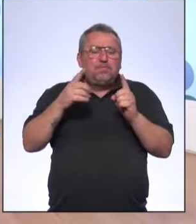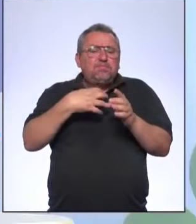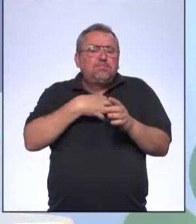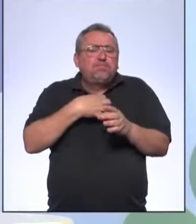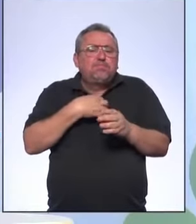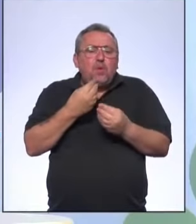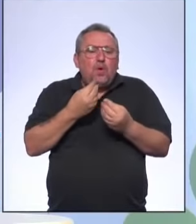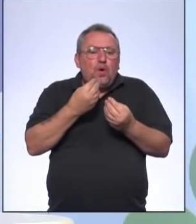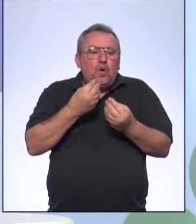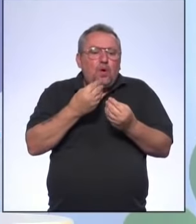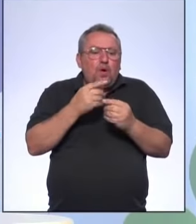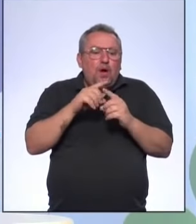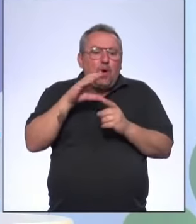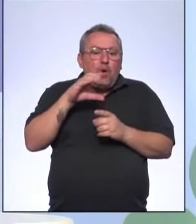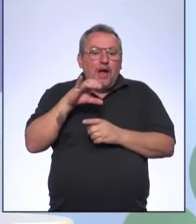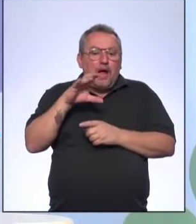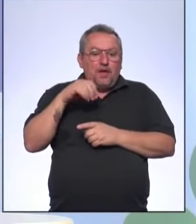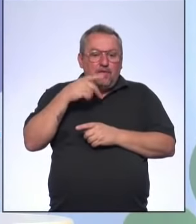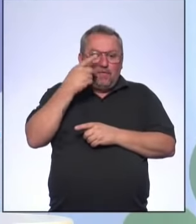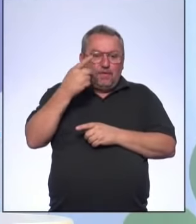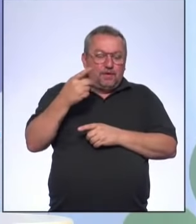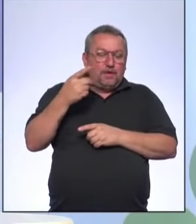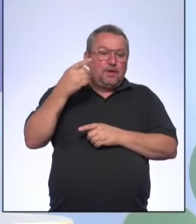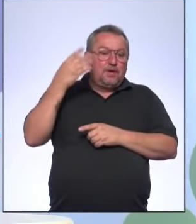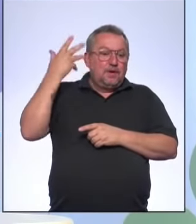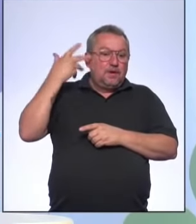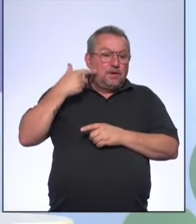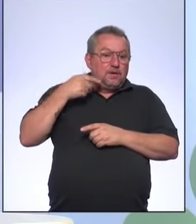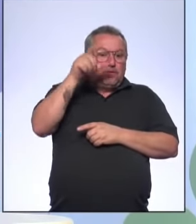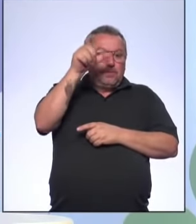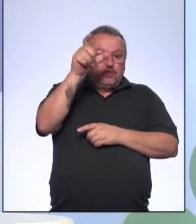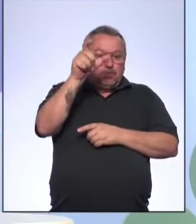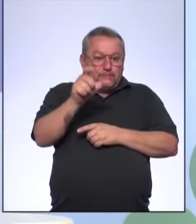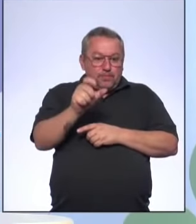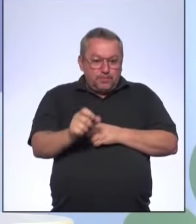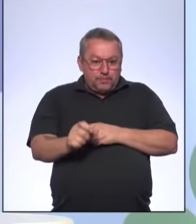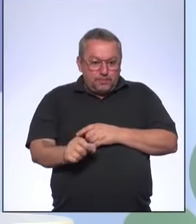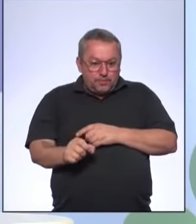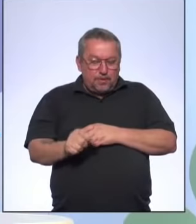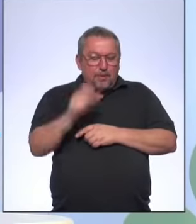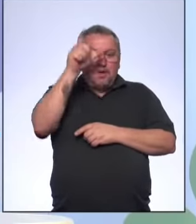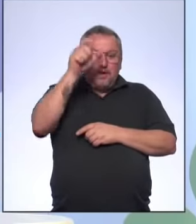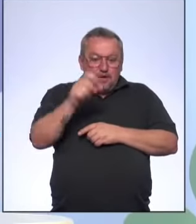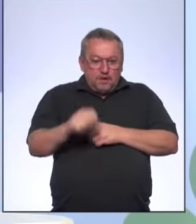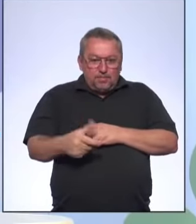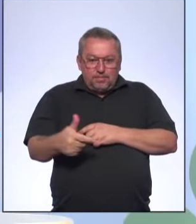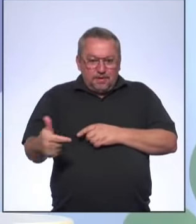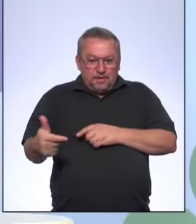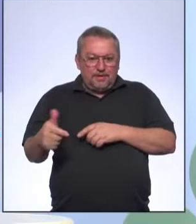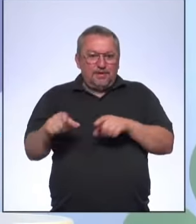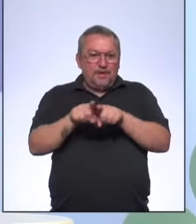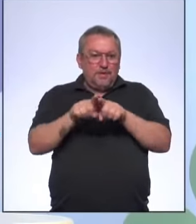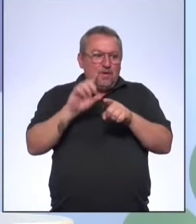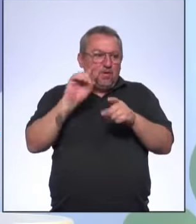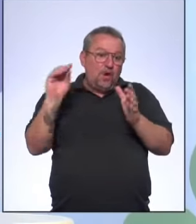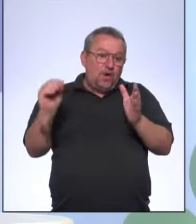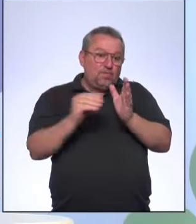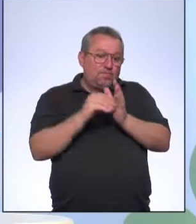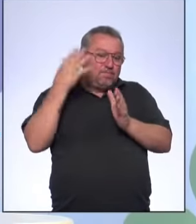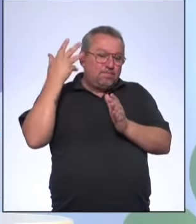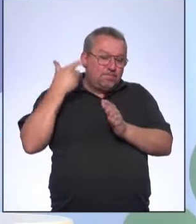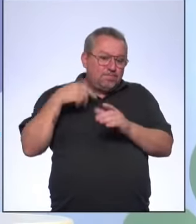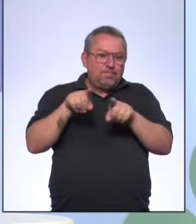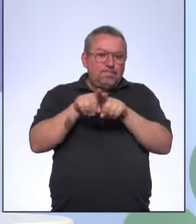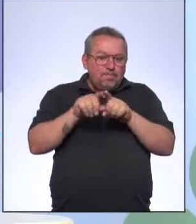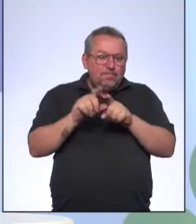tipo de animal aí o caio respondeu que são animais invertebrados e vertebrados a mariana também a mulher colocou só animais mas a mariana